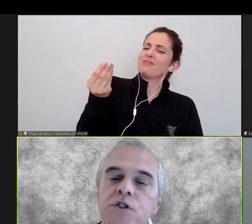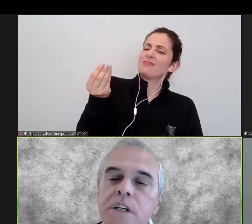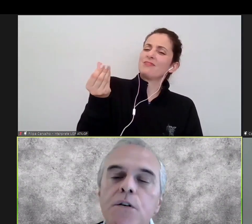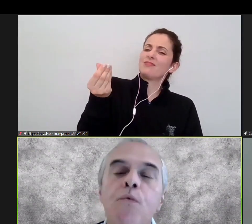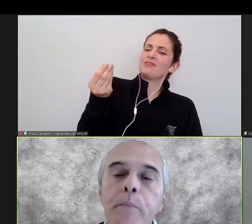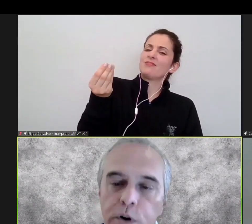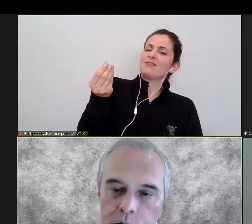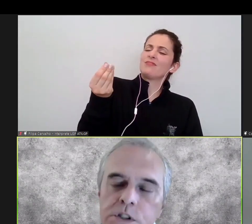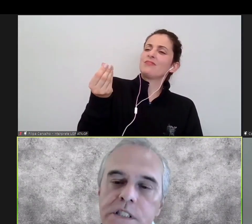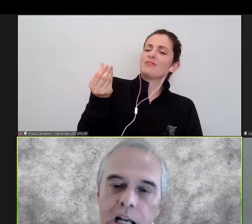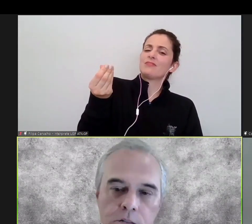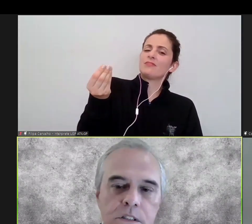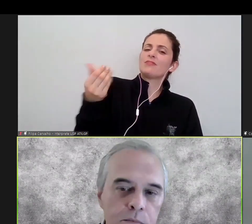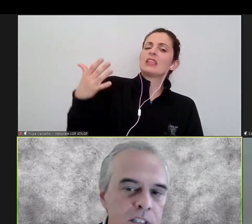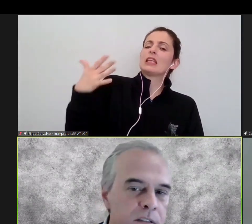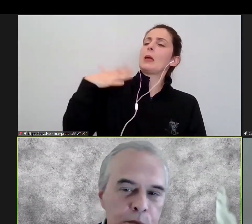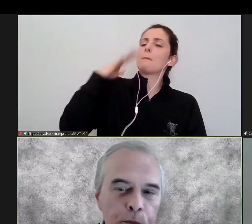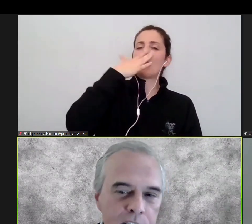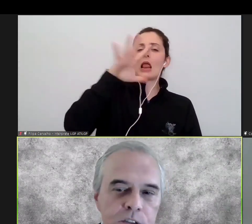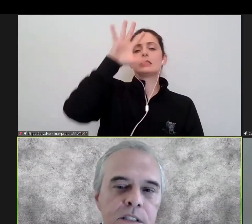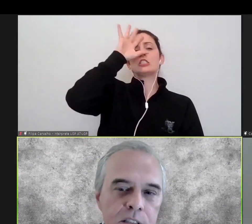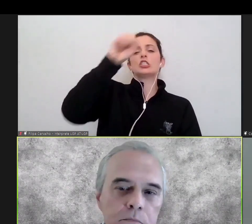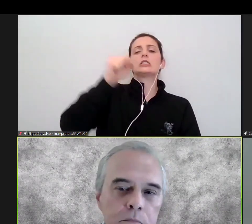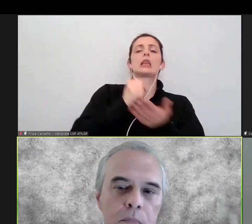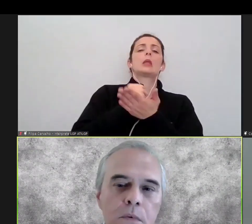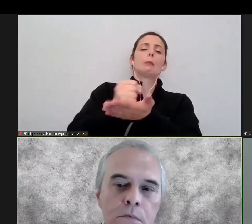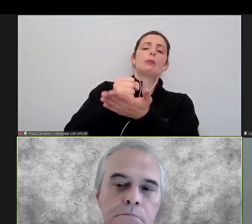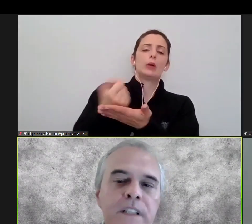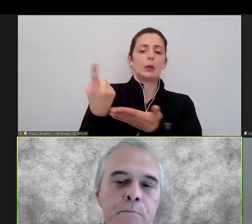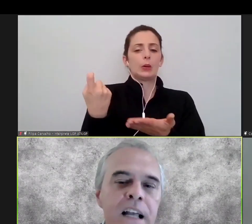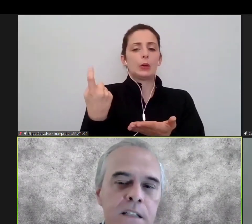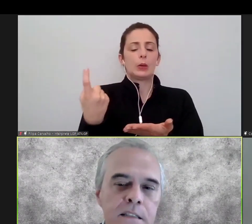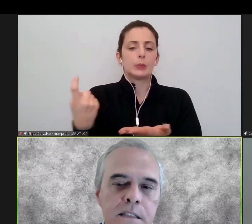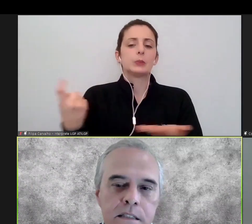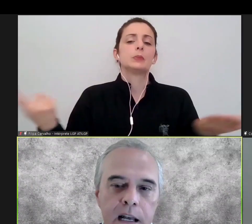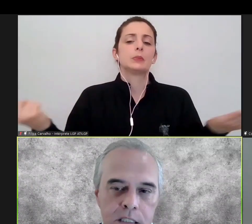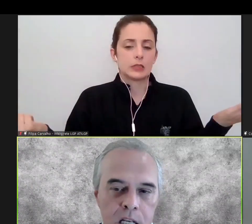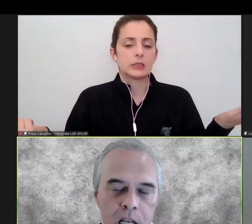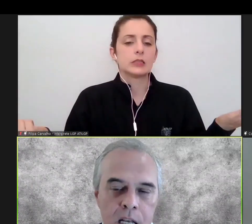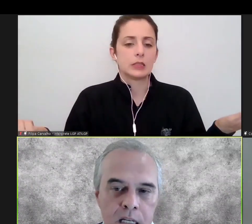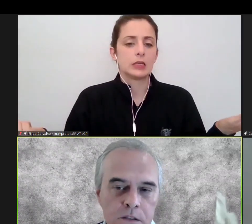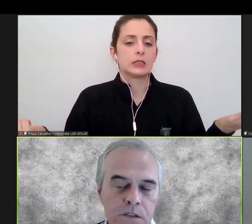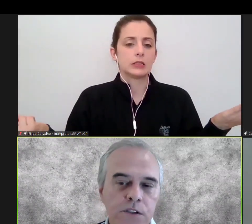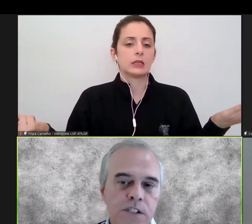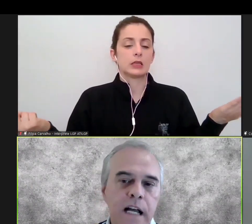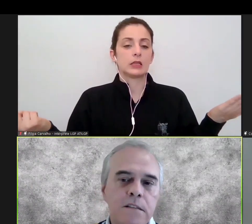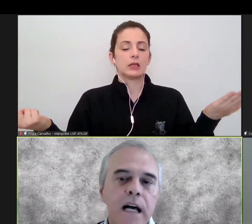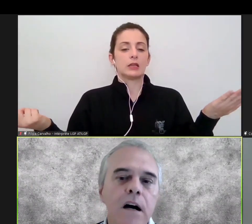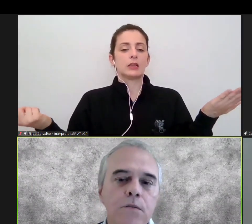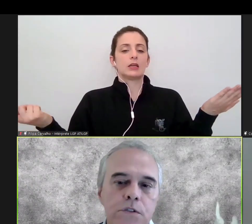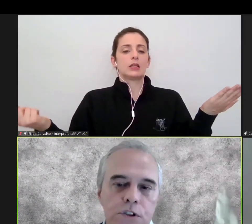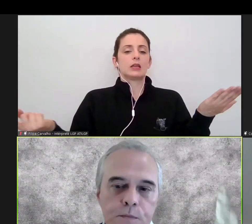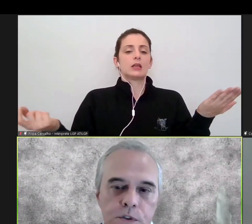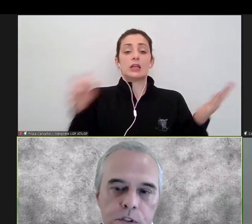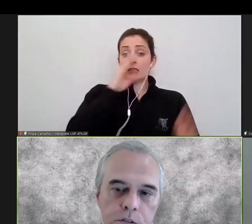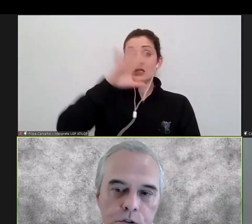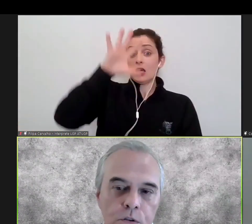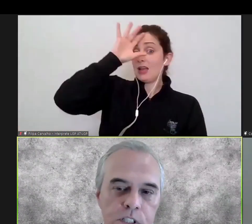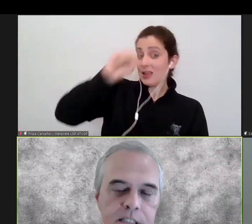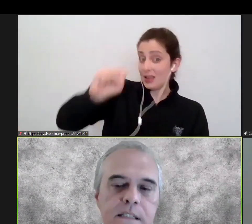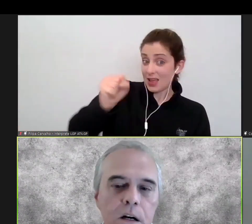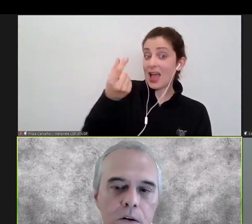estar buscando algum apoio no Estado. Digamos, essas populações têm mais necessidade. Então, se o Estado dá algum tipo